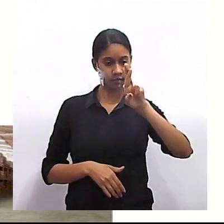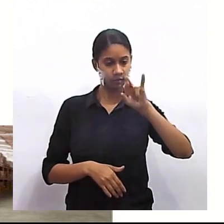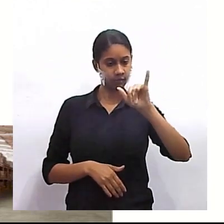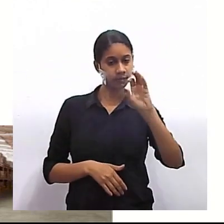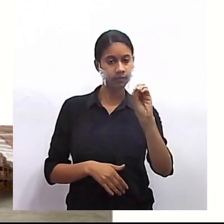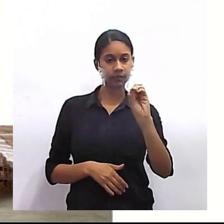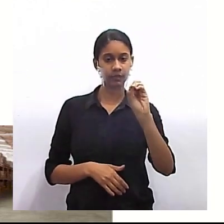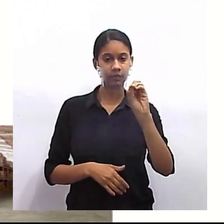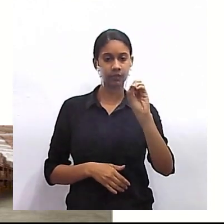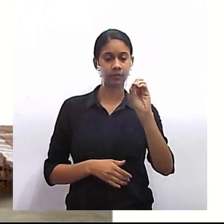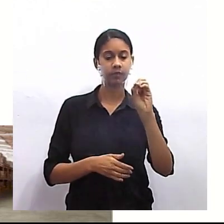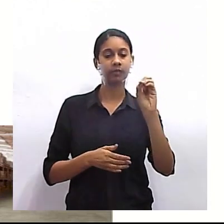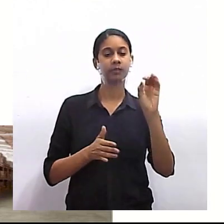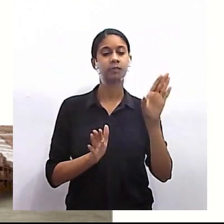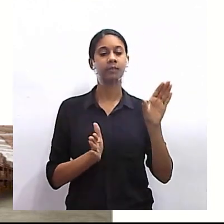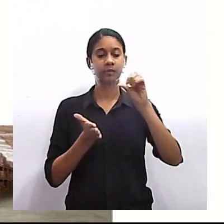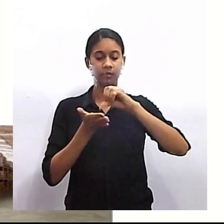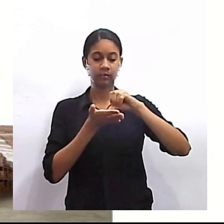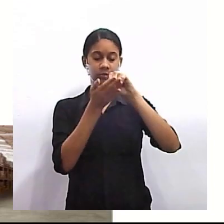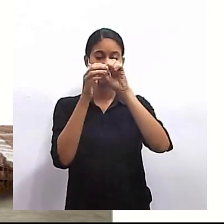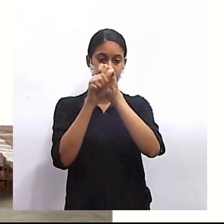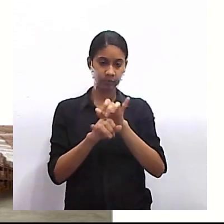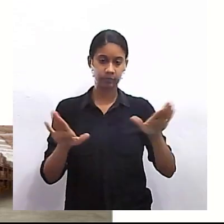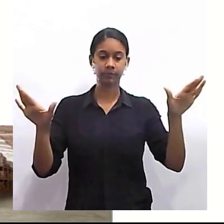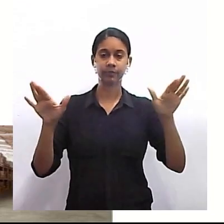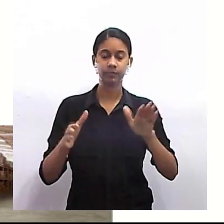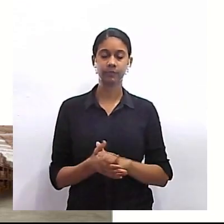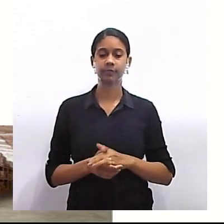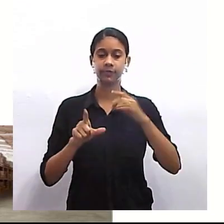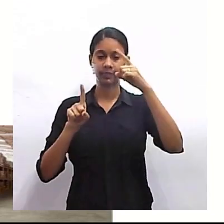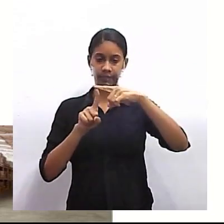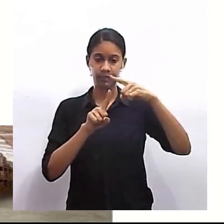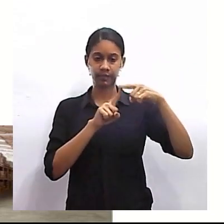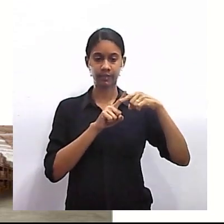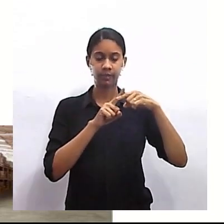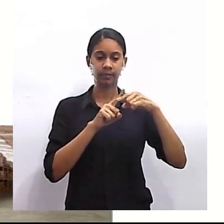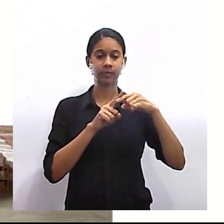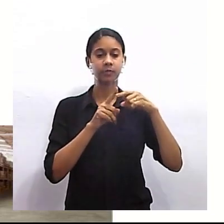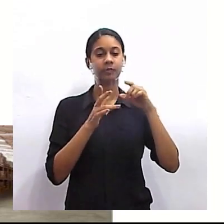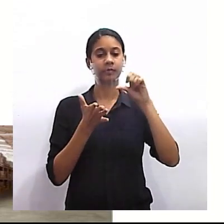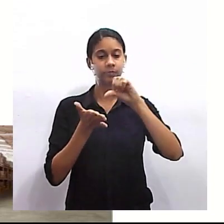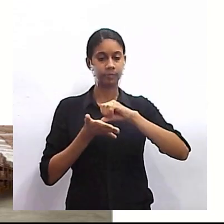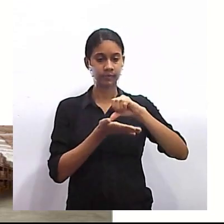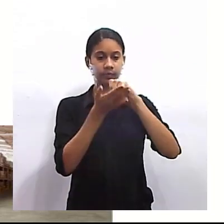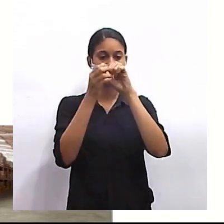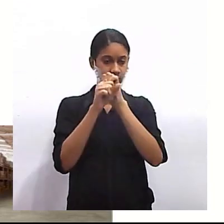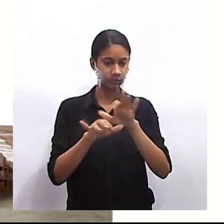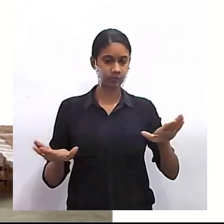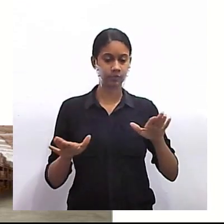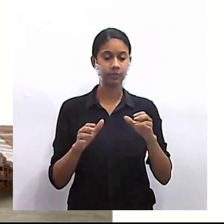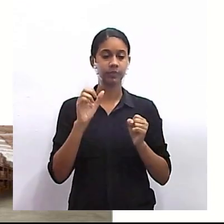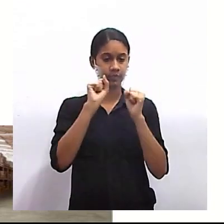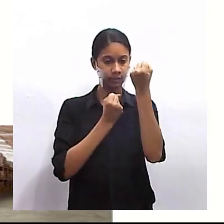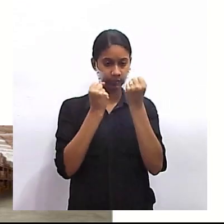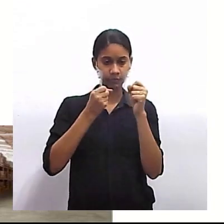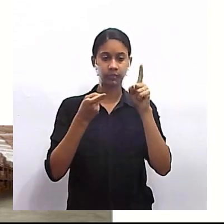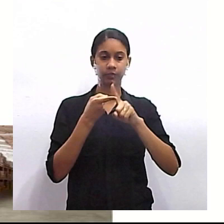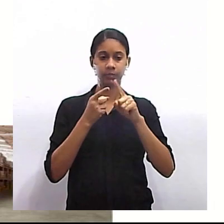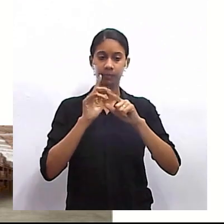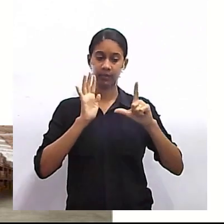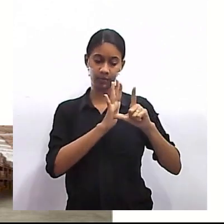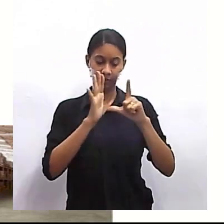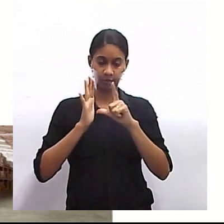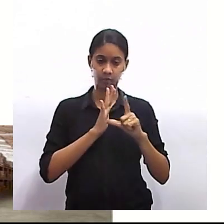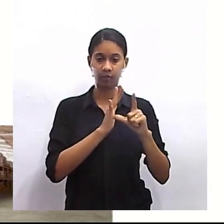de distribuição. Tipos de centros de distribuição para indústria, varejo, atacado